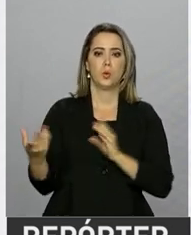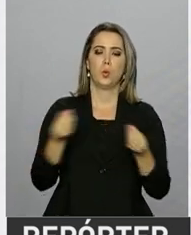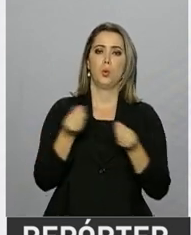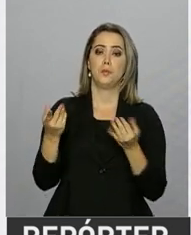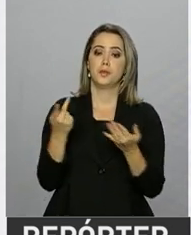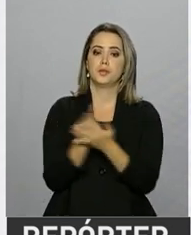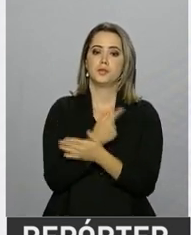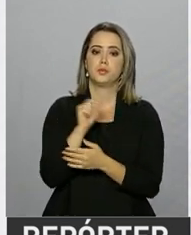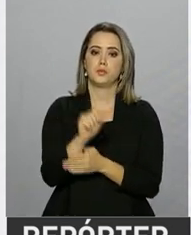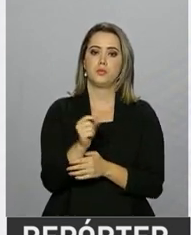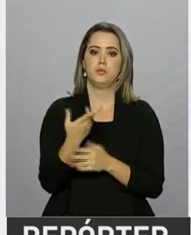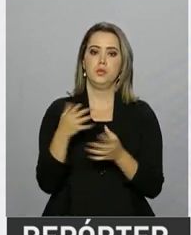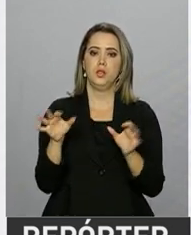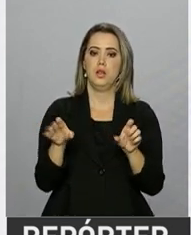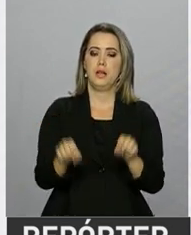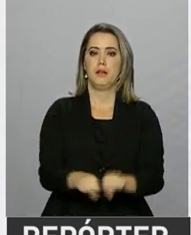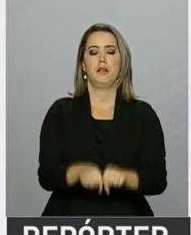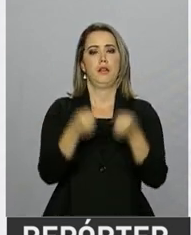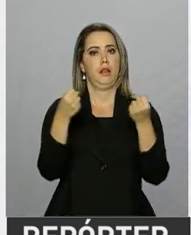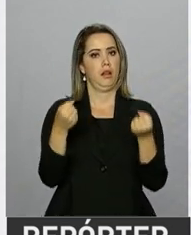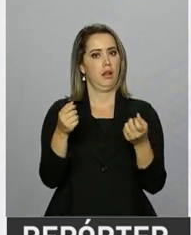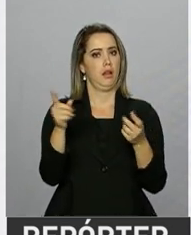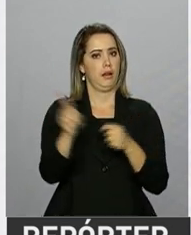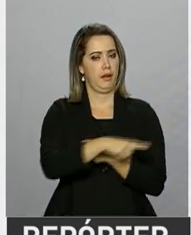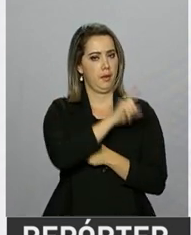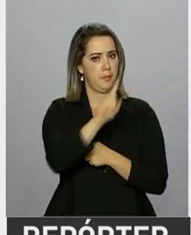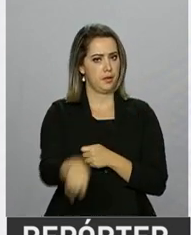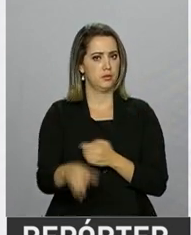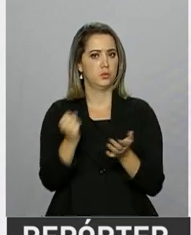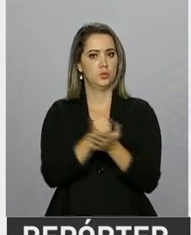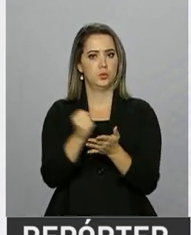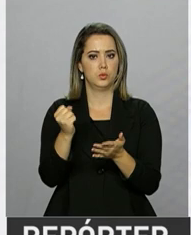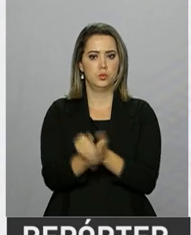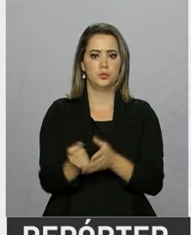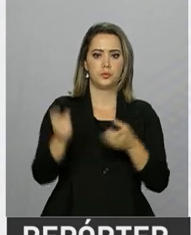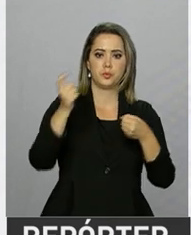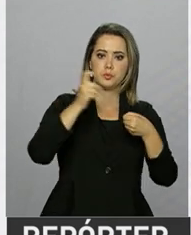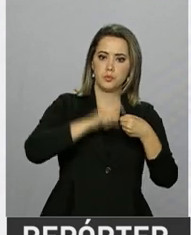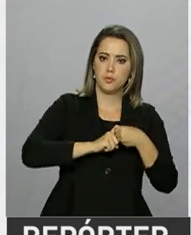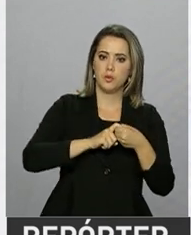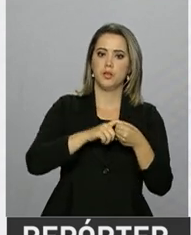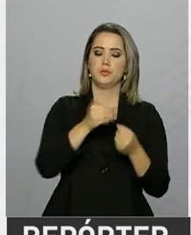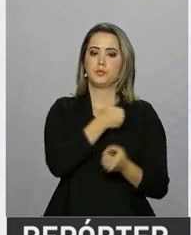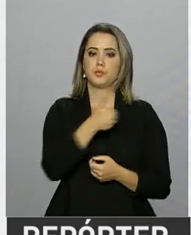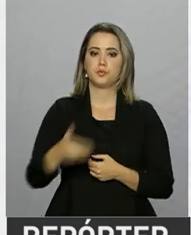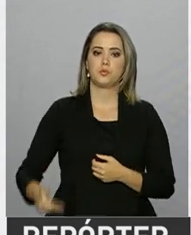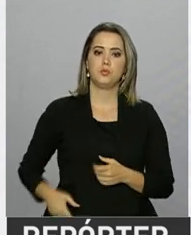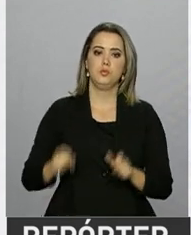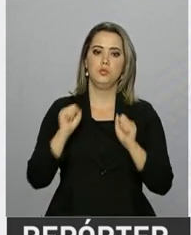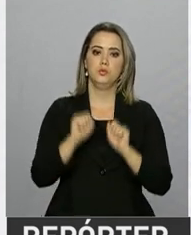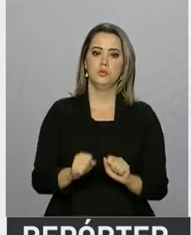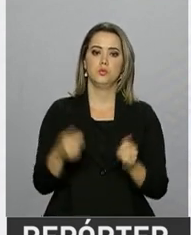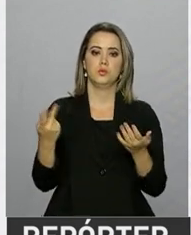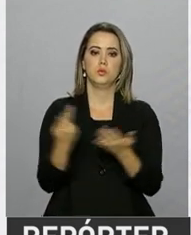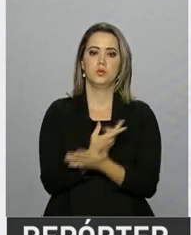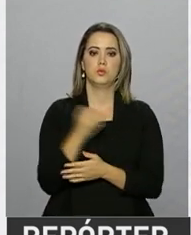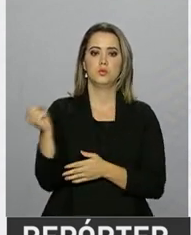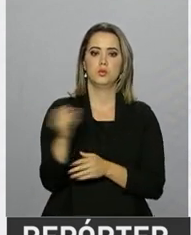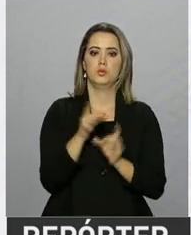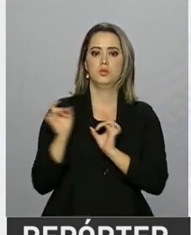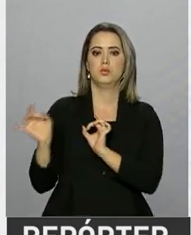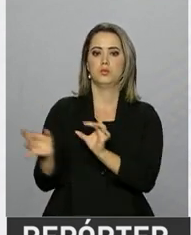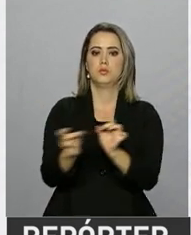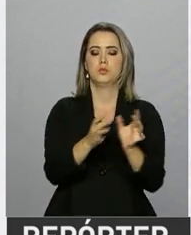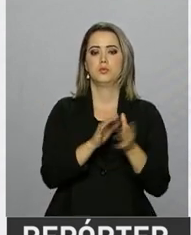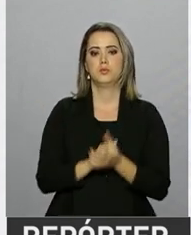vai ocorrer a rescisão do contrato e a retomada do serviço pelo governo que poderá fazer uma nova